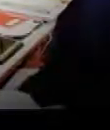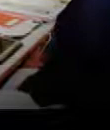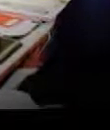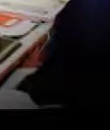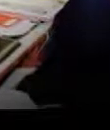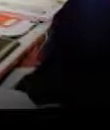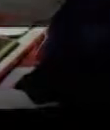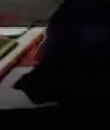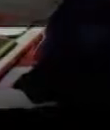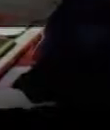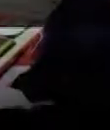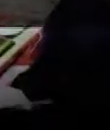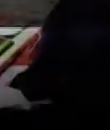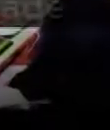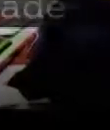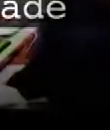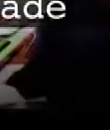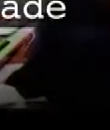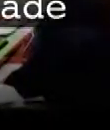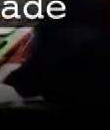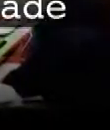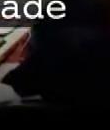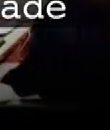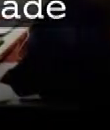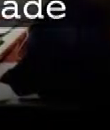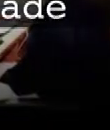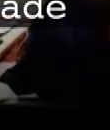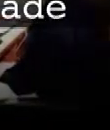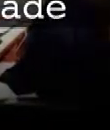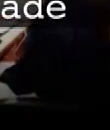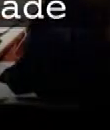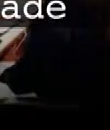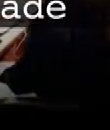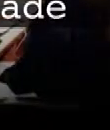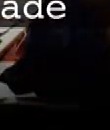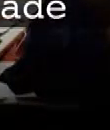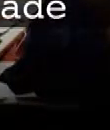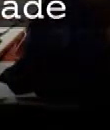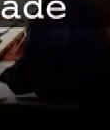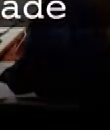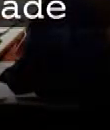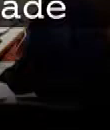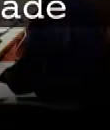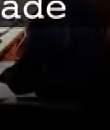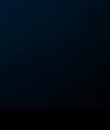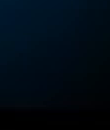Câmara Municipal de Uberlândia. Participação no crescimento da cidade.